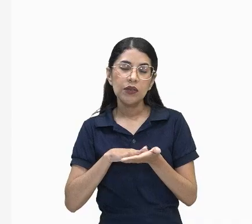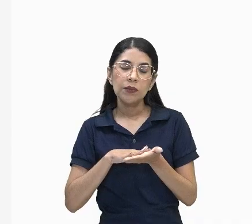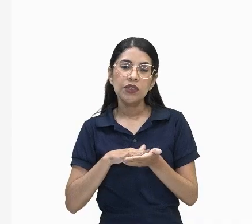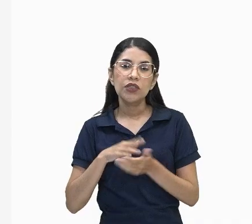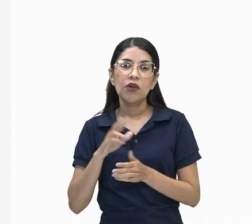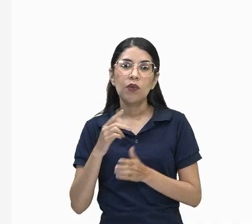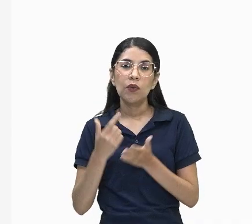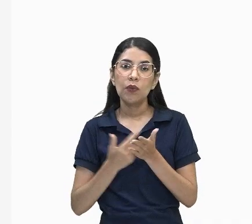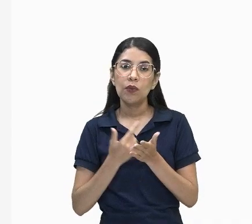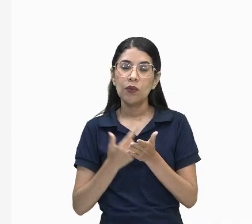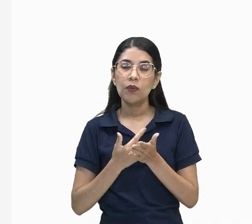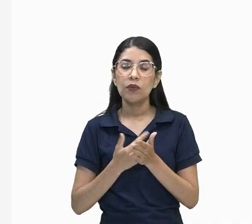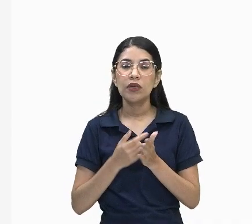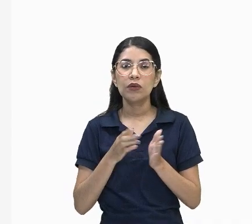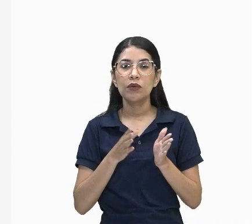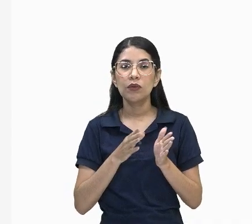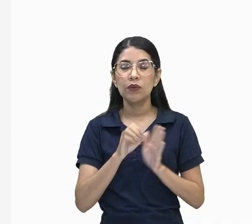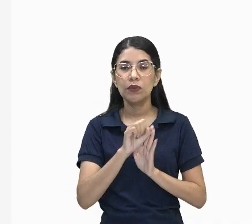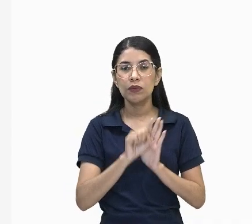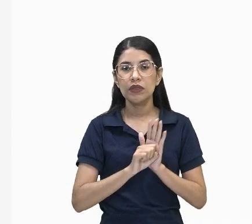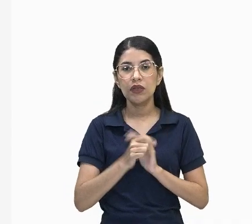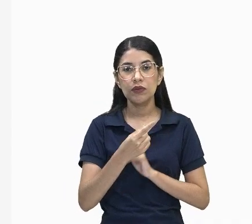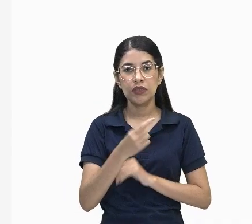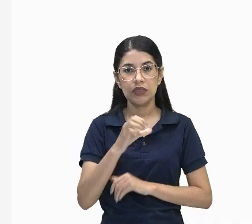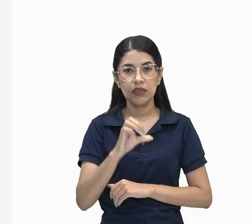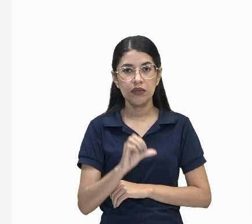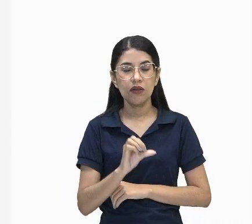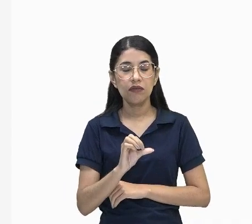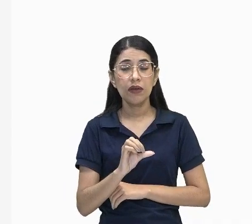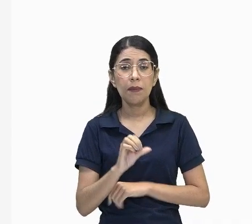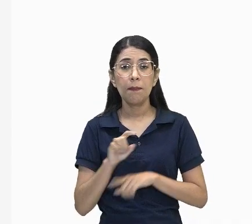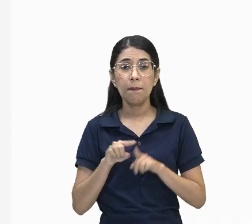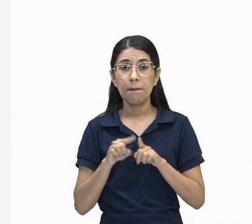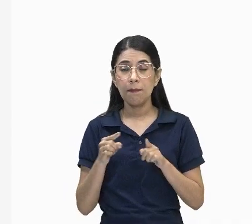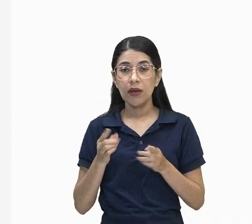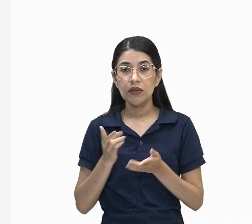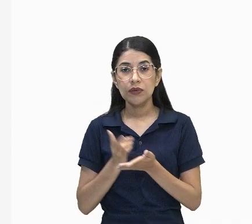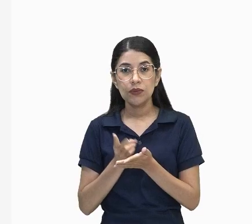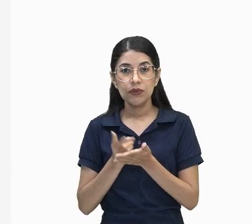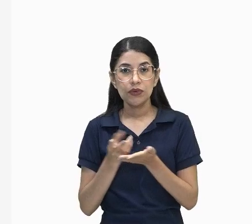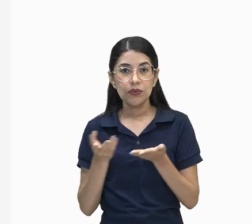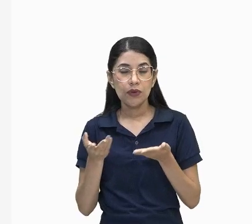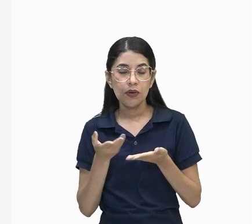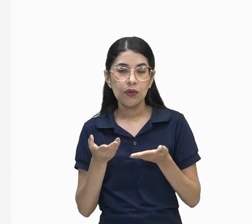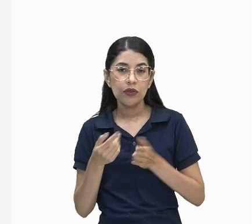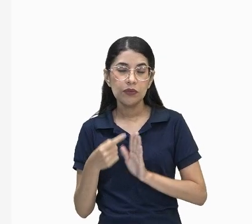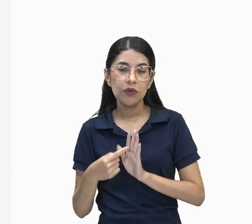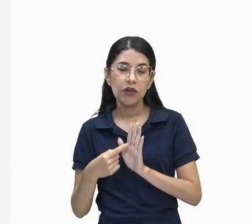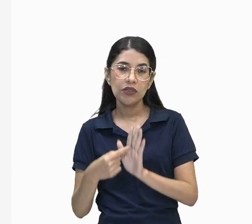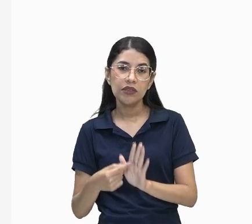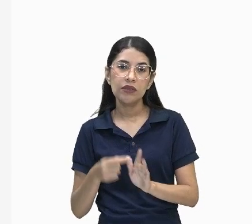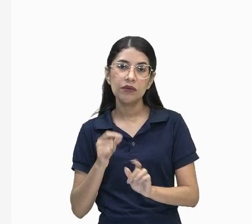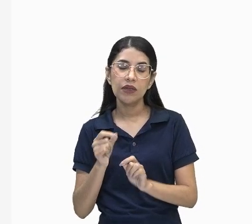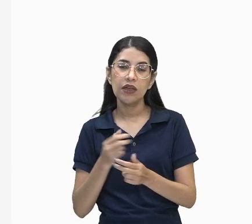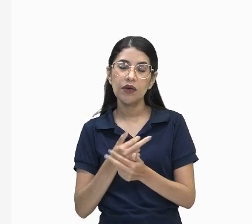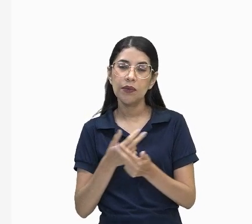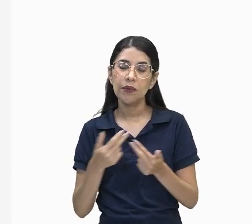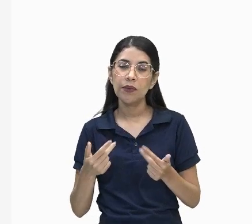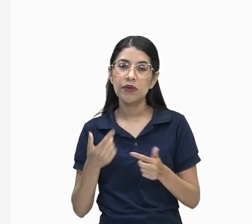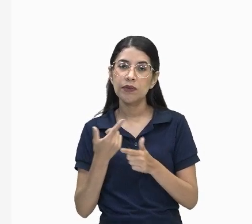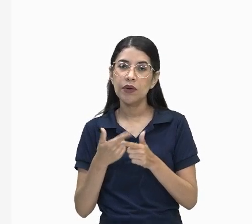uma obra do século XIX, como nós já situamos para você, mas ela reflete de forma categórica os